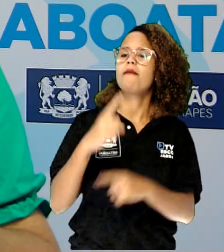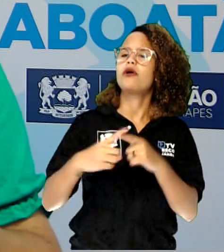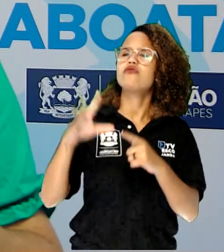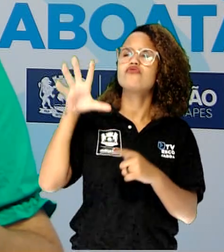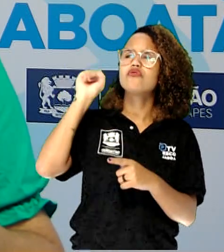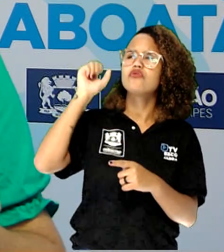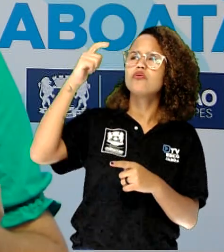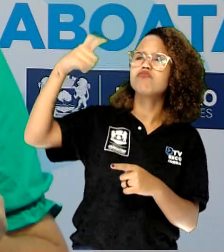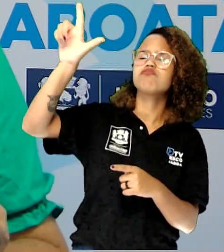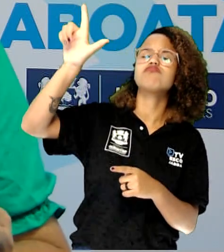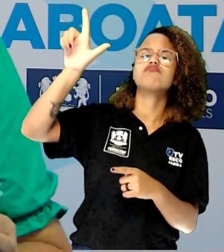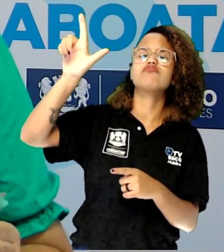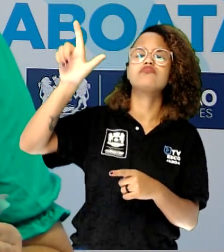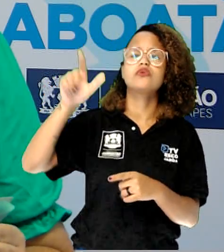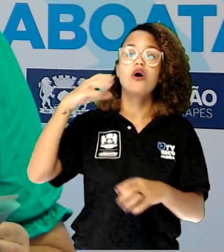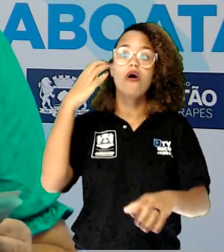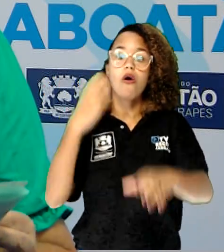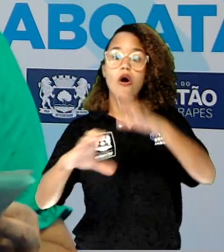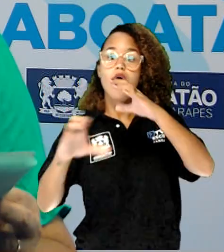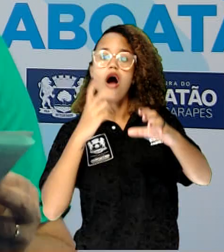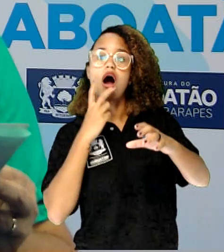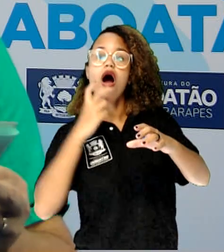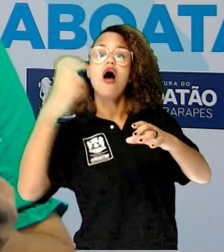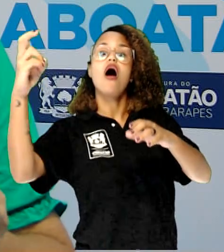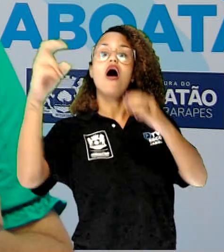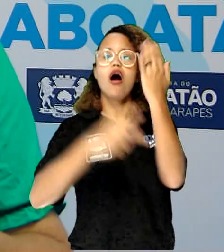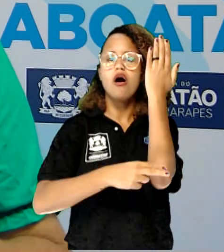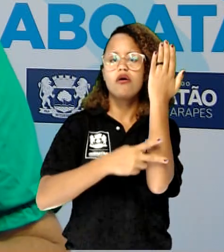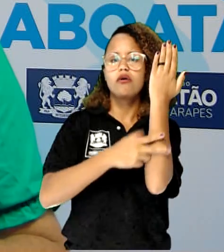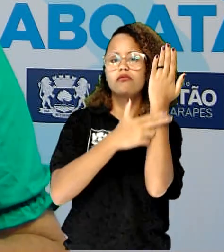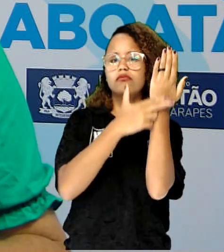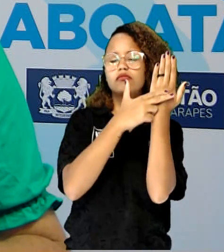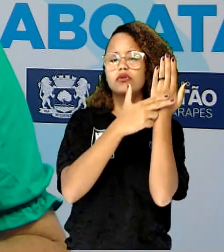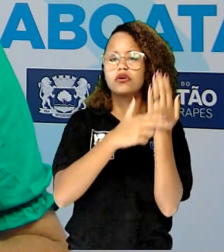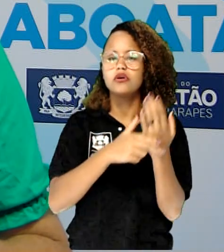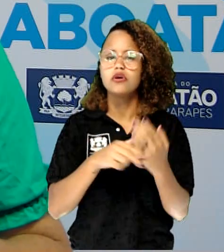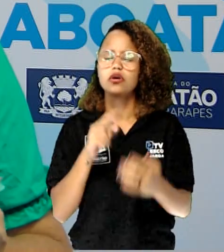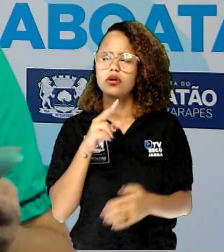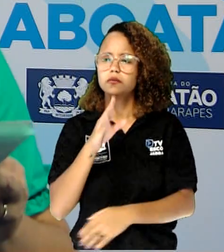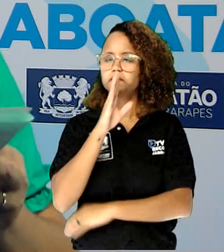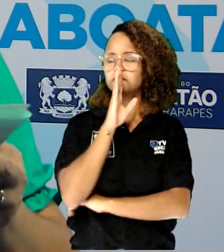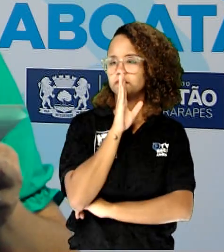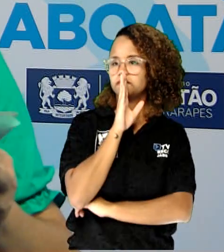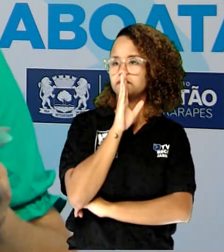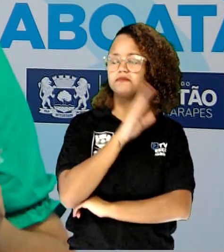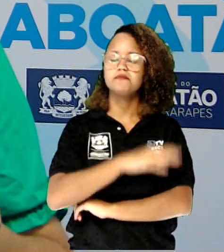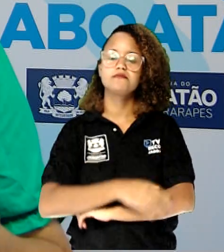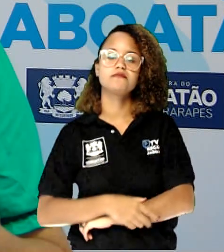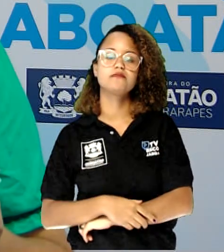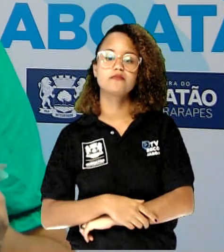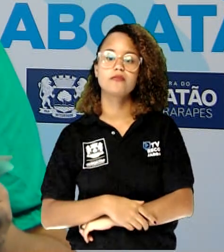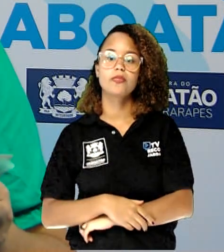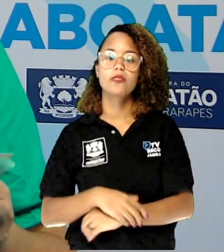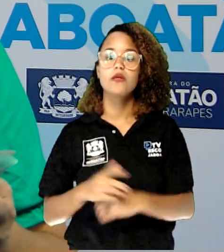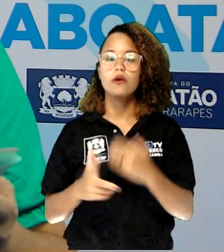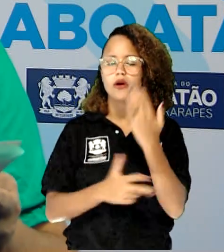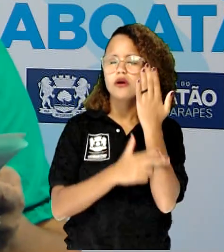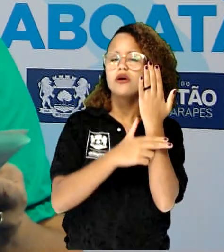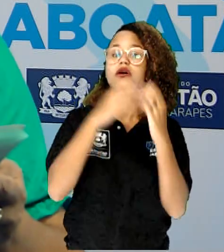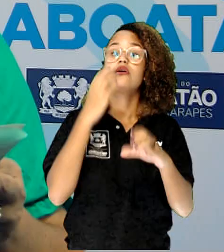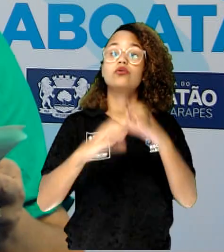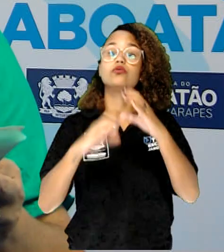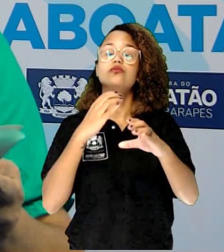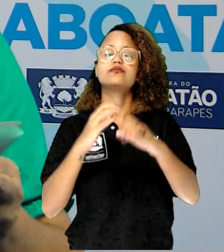lá do outro lado a cantar alto a cigarra e ficou ali calado. A cigarra cantou lá,